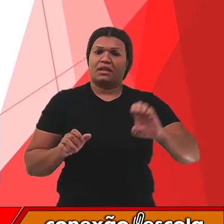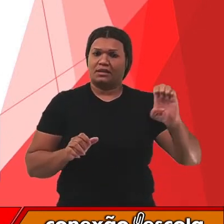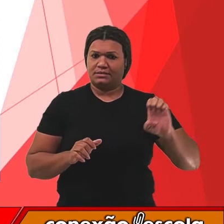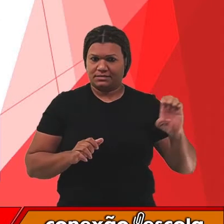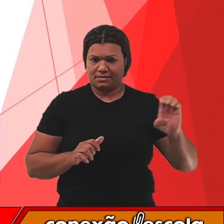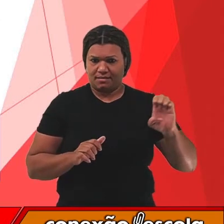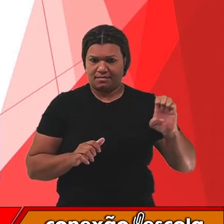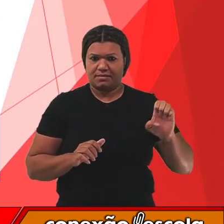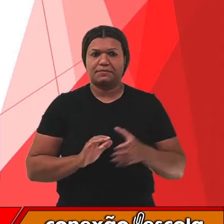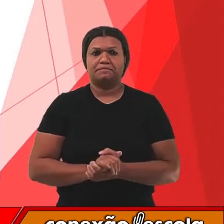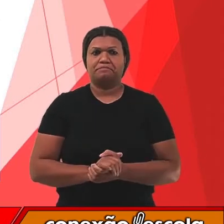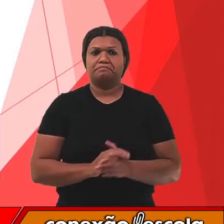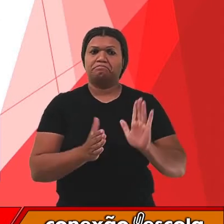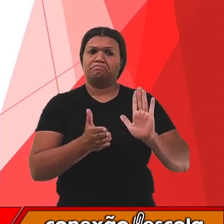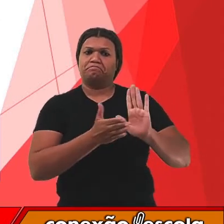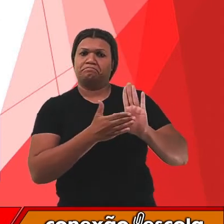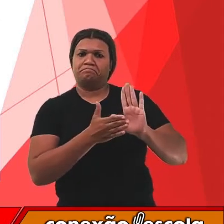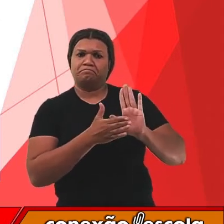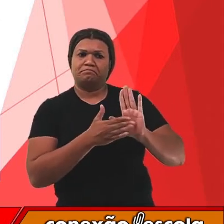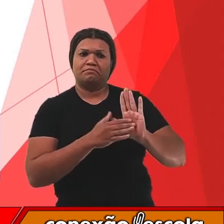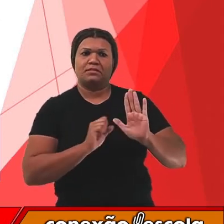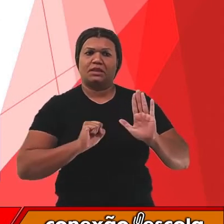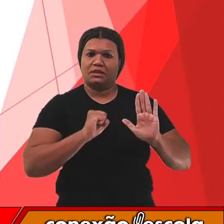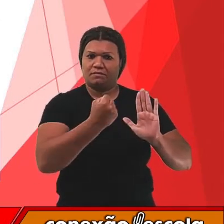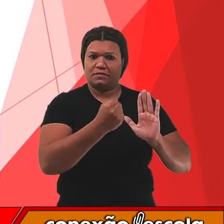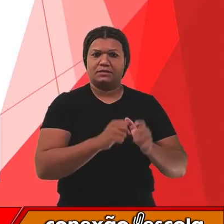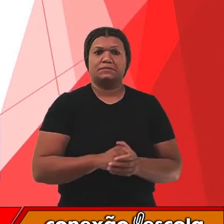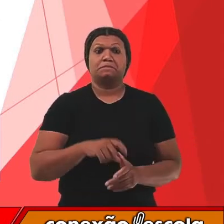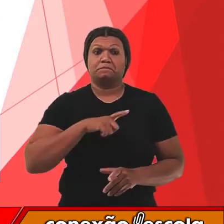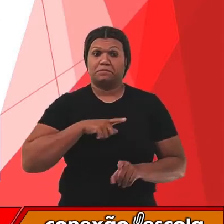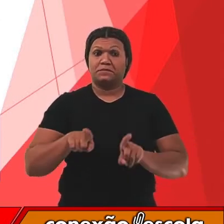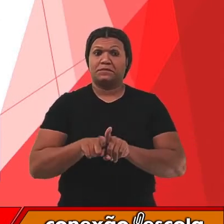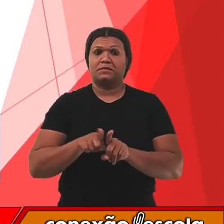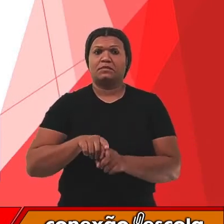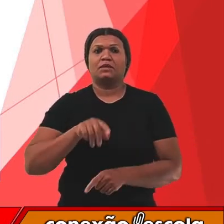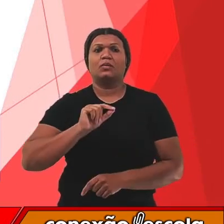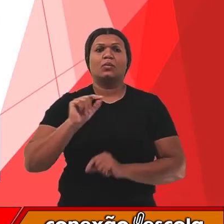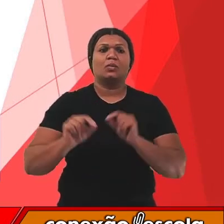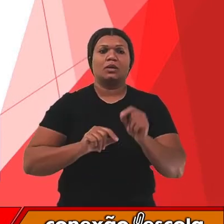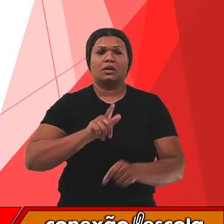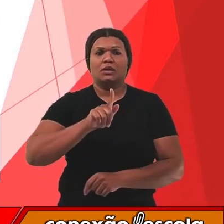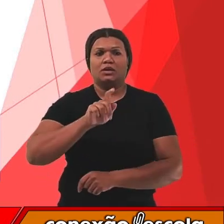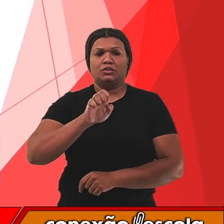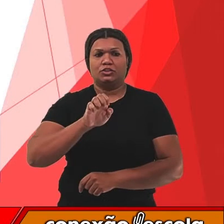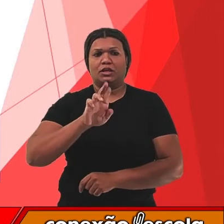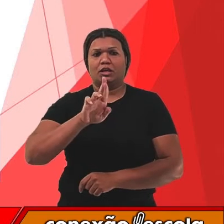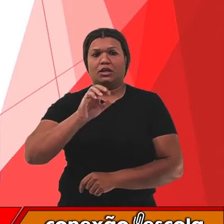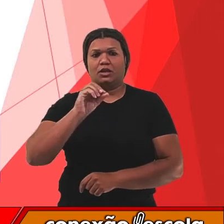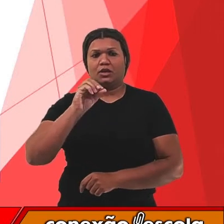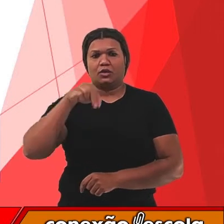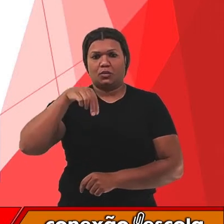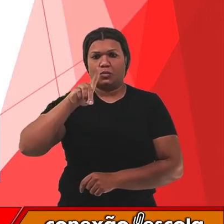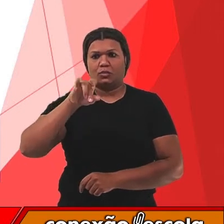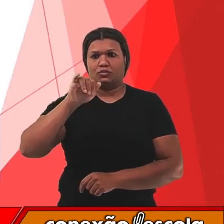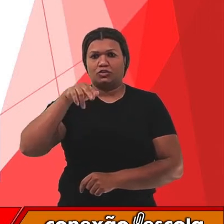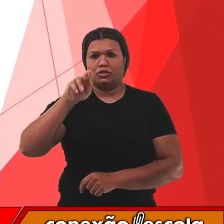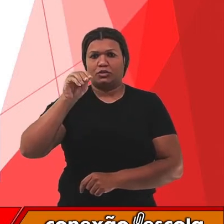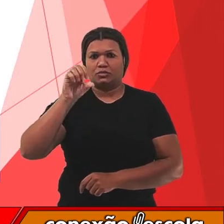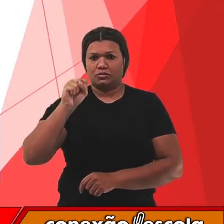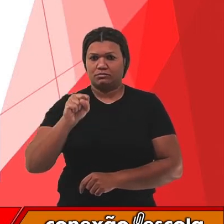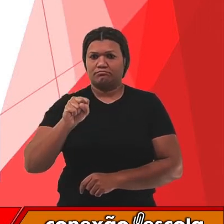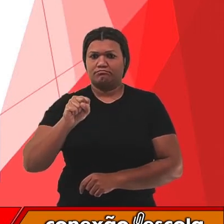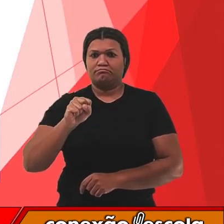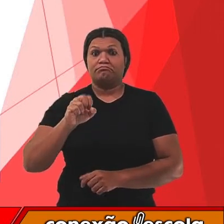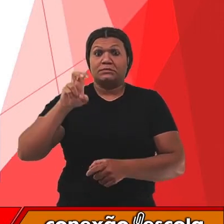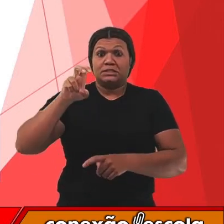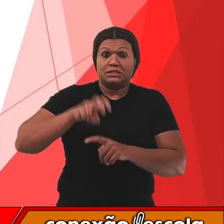social. Nós temos também os girondinos, que se sentavam à direita do parlamento e com